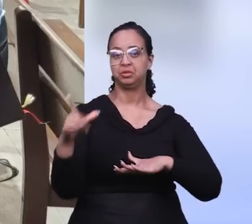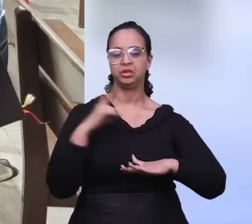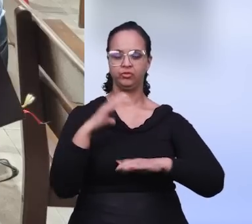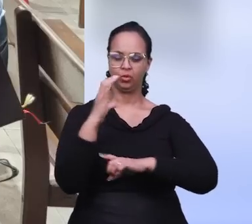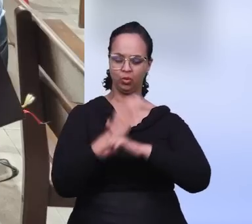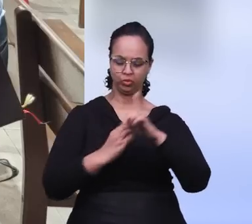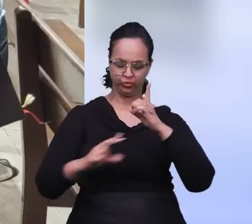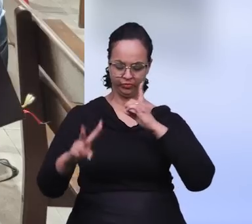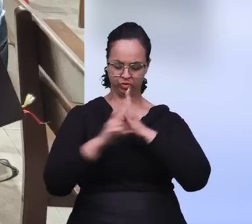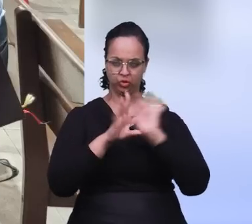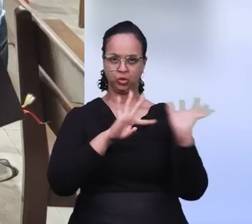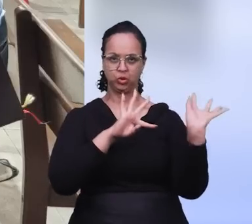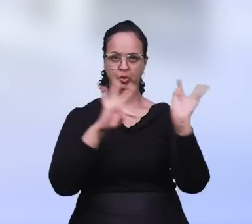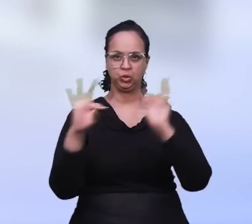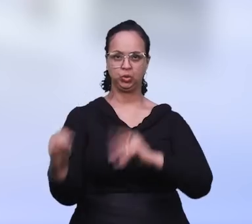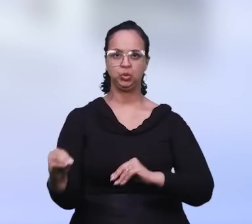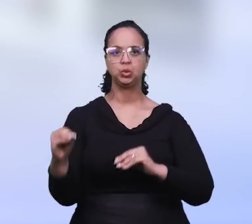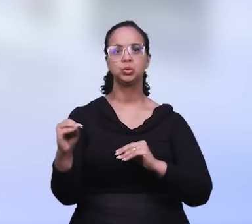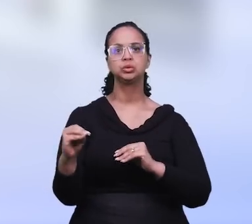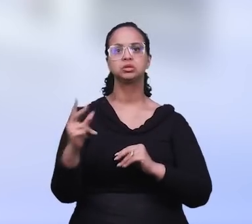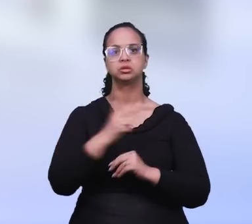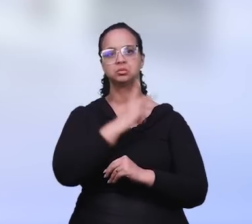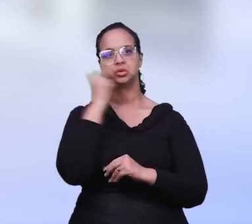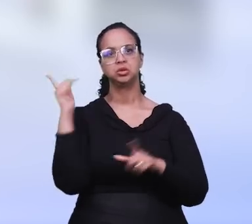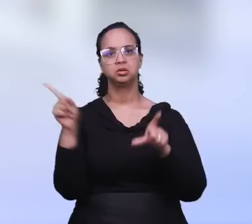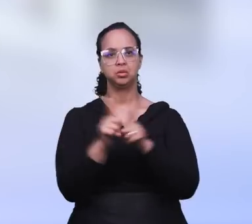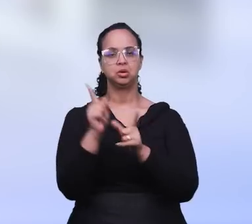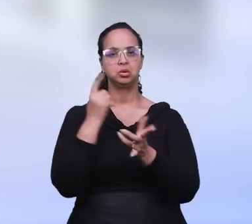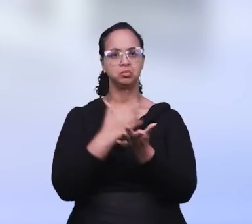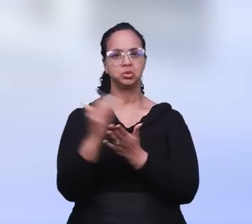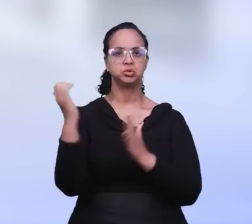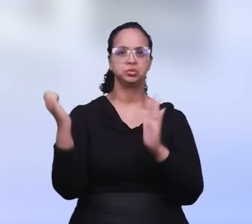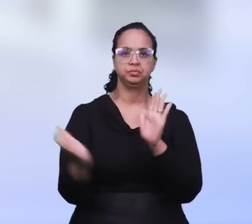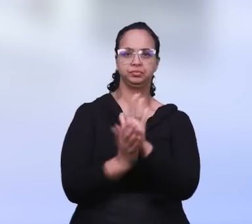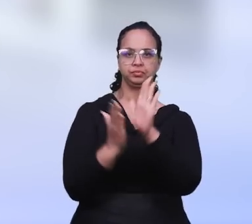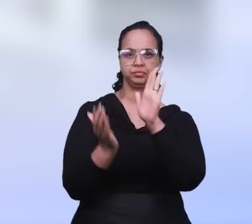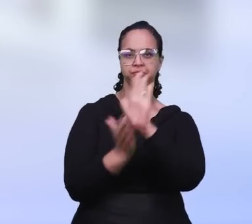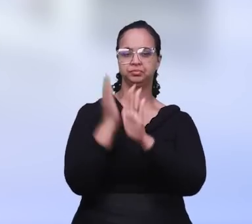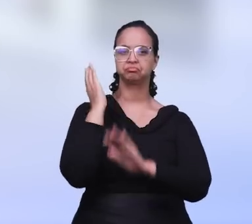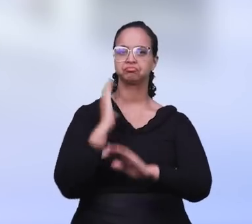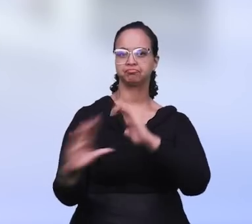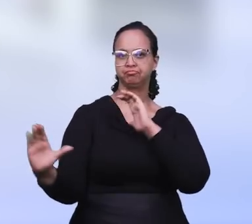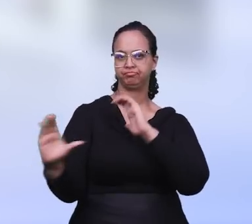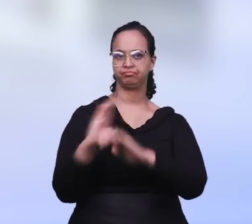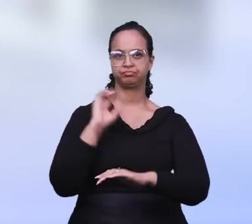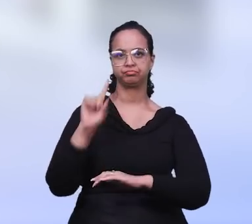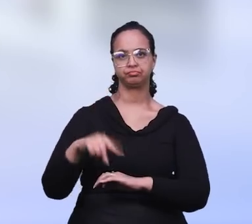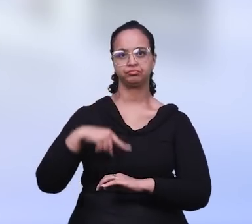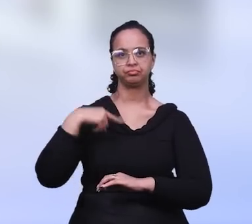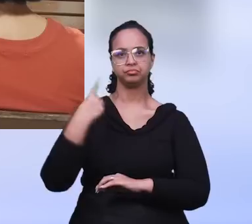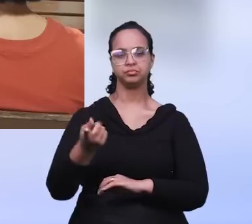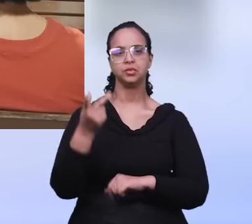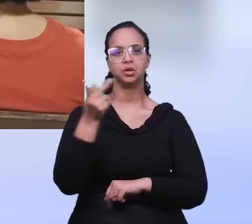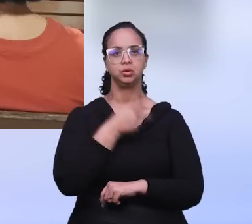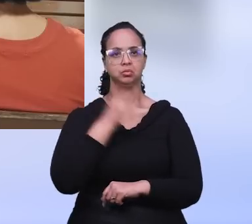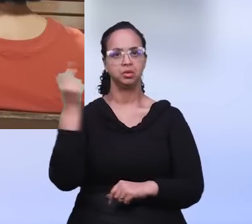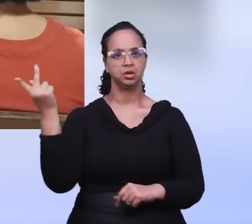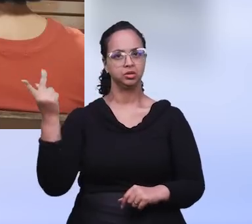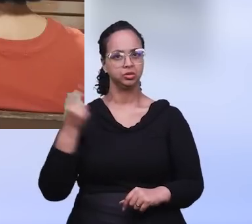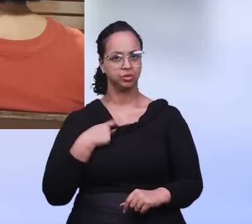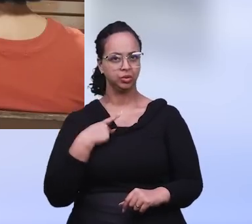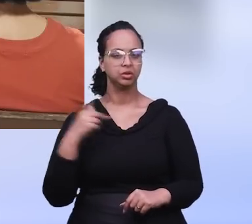especial de oração com todos os irmãos da Igreja Central. Houve um período inicial de louvor, onde a Igreja adorou o nome do Senhor e em seguida o pastor